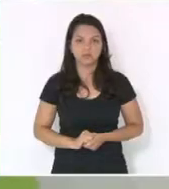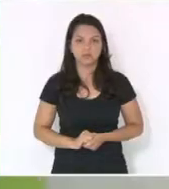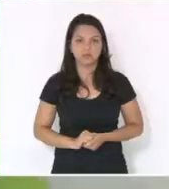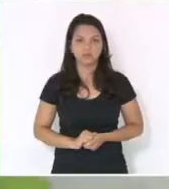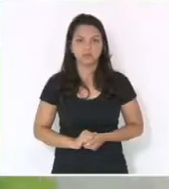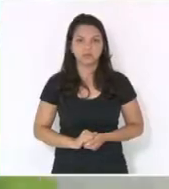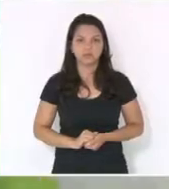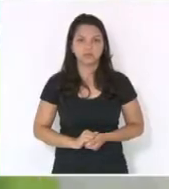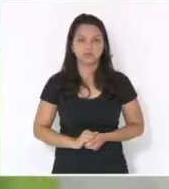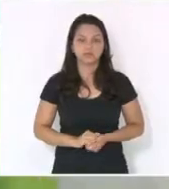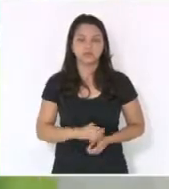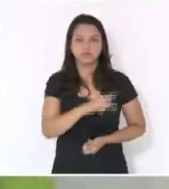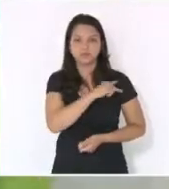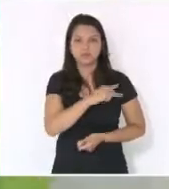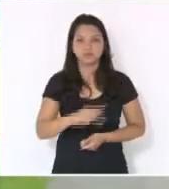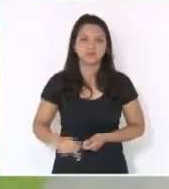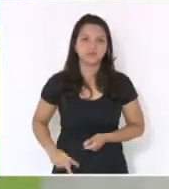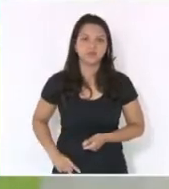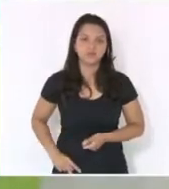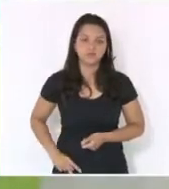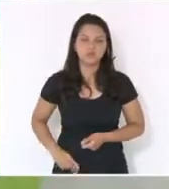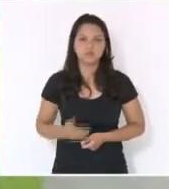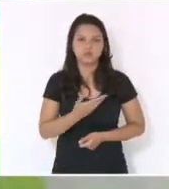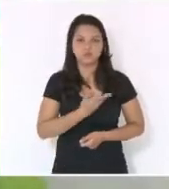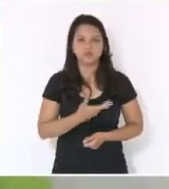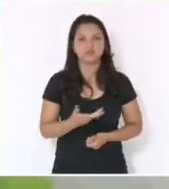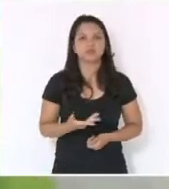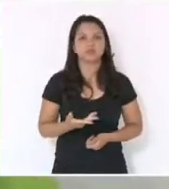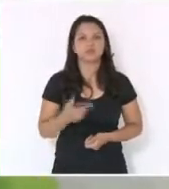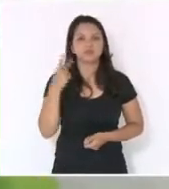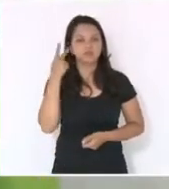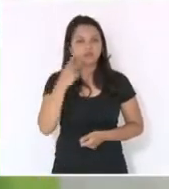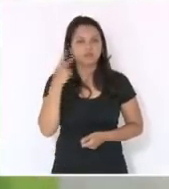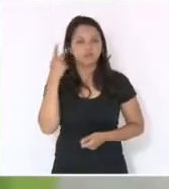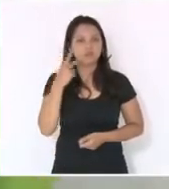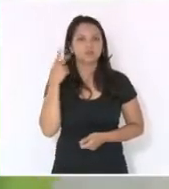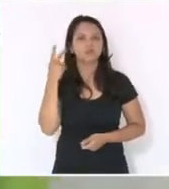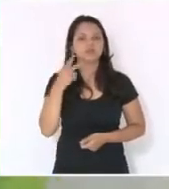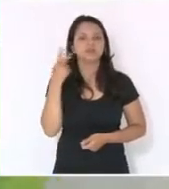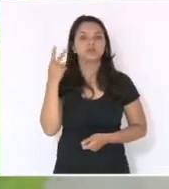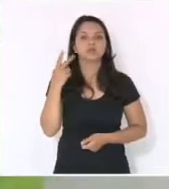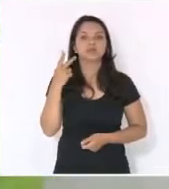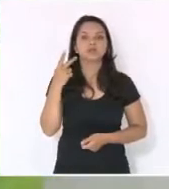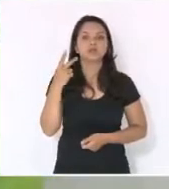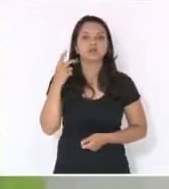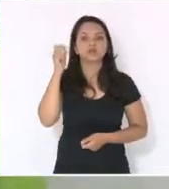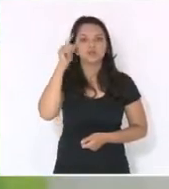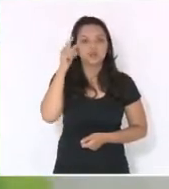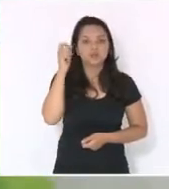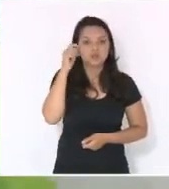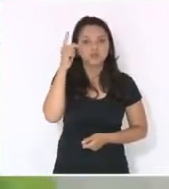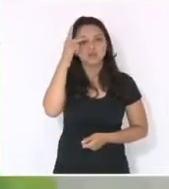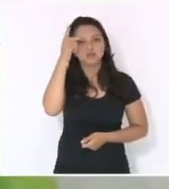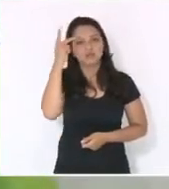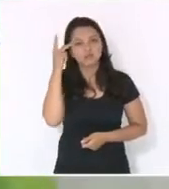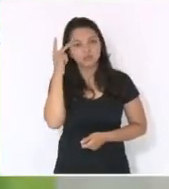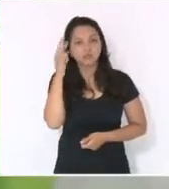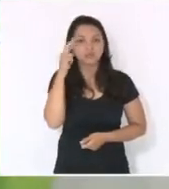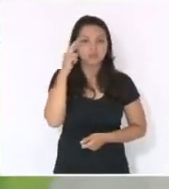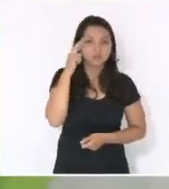Senhor presidente, colegas parlamentares, deputado Valduga, deputado Patrício, deputado Ricardo